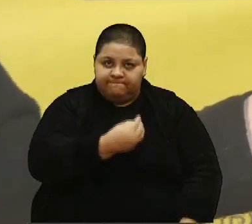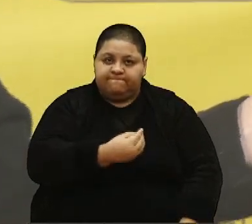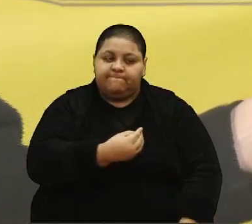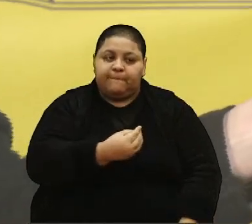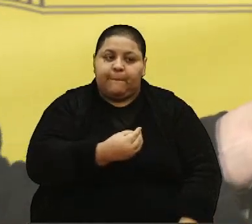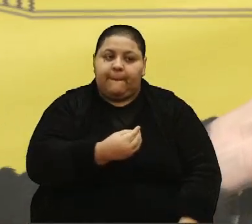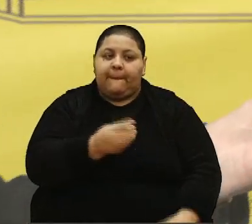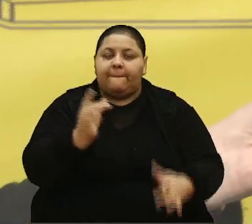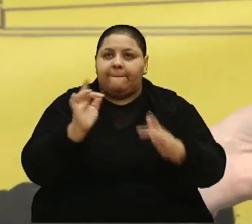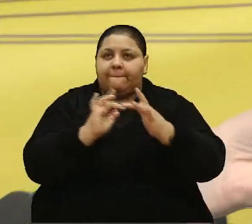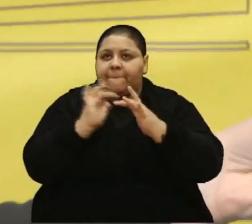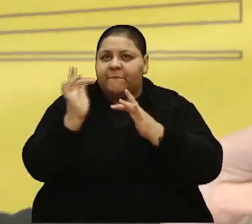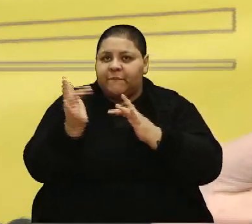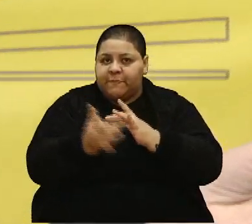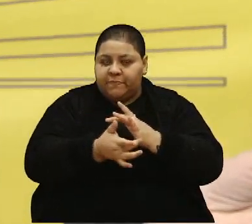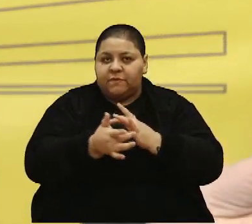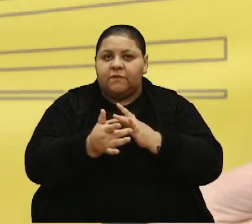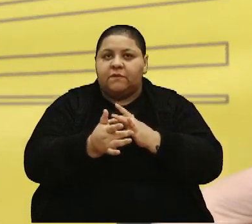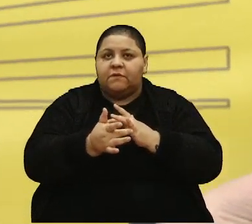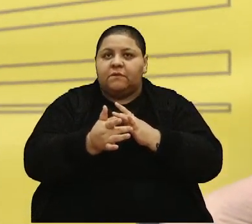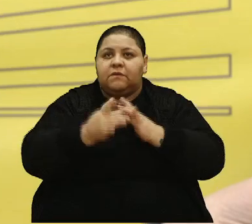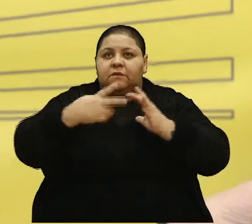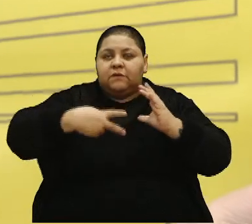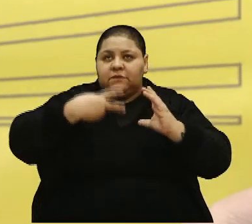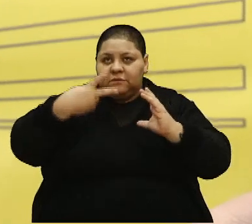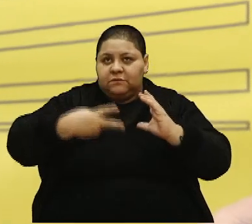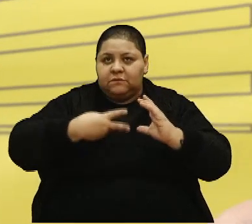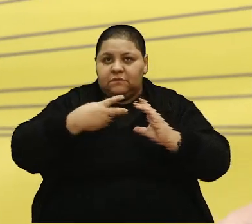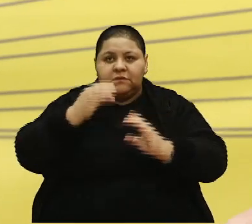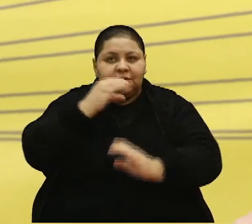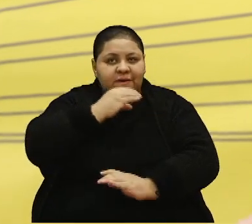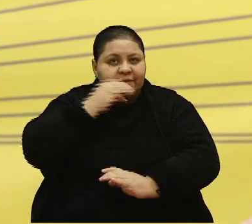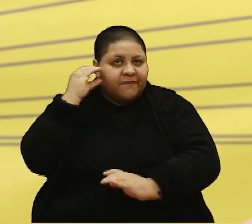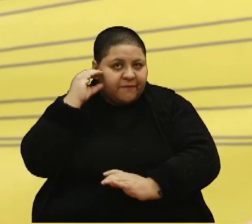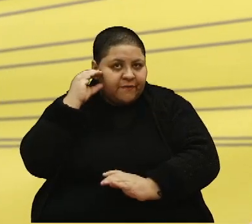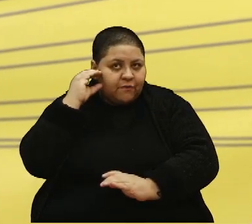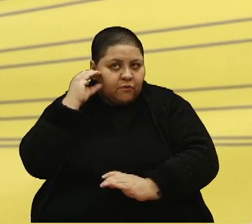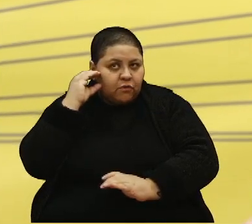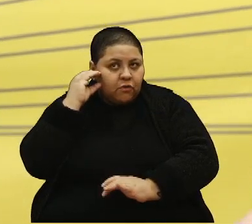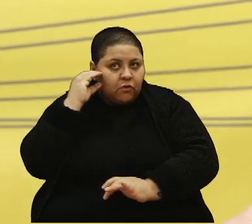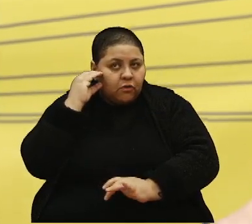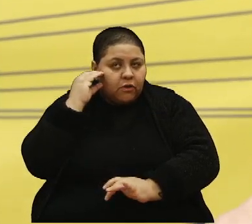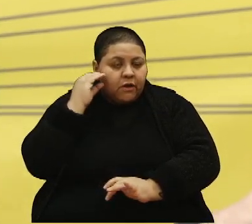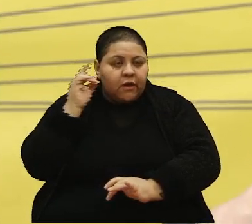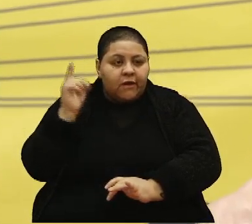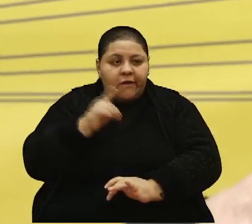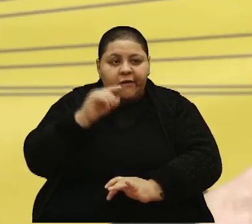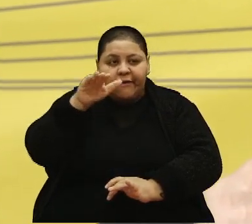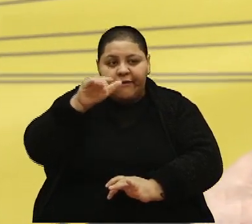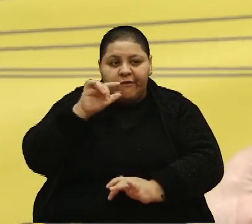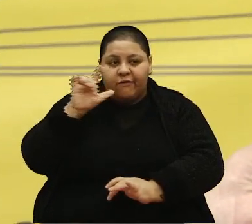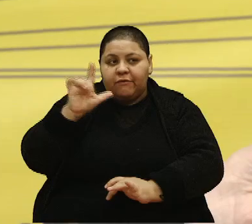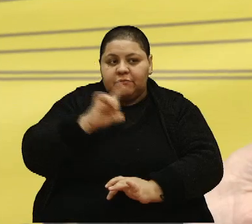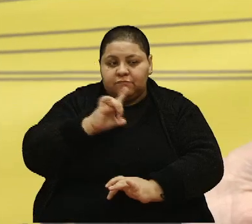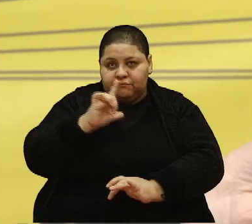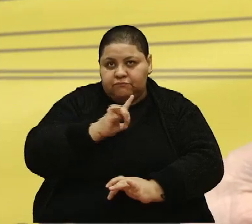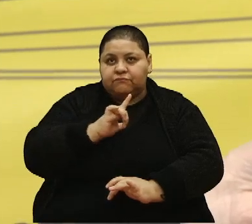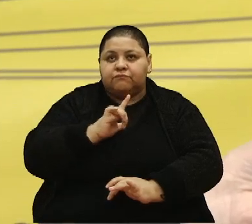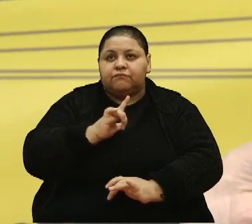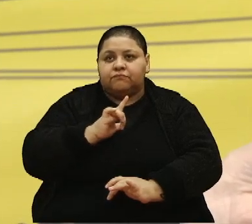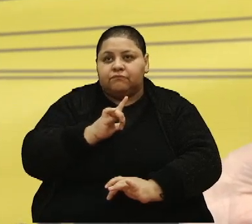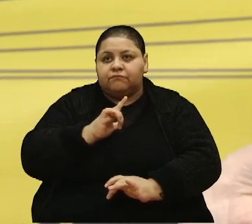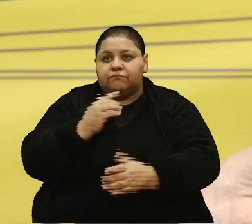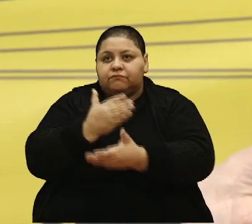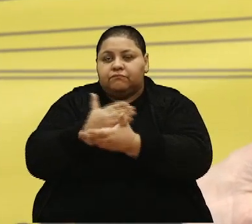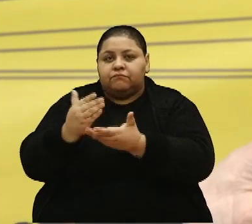pela rede social da Câmara de Vereadores. Carol, foi um convite que tivemos da